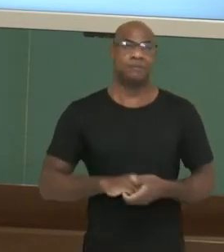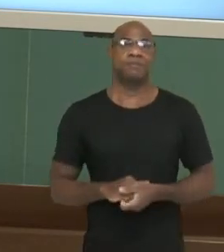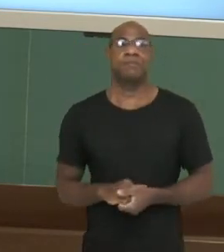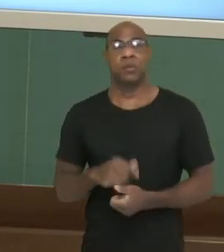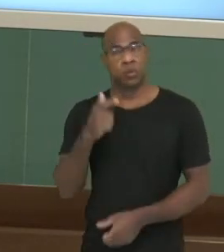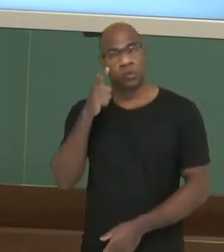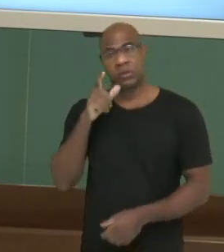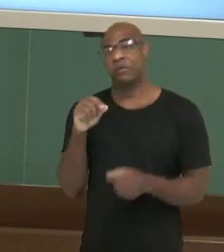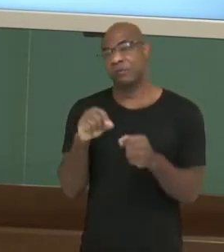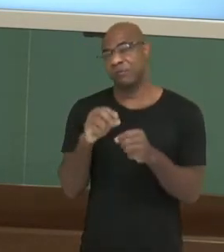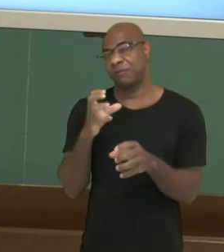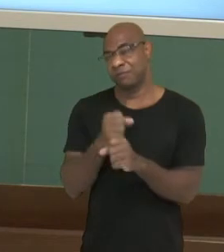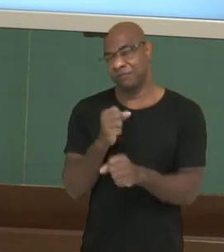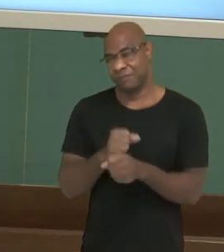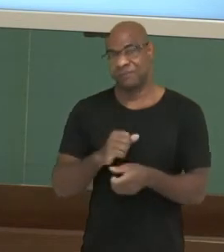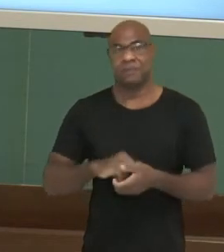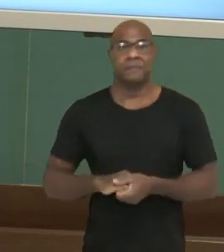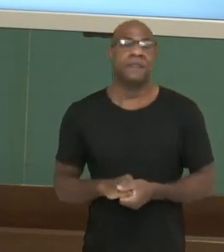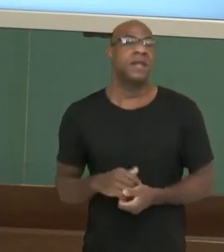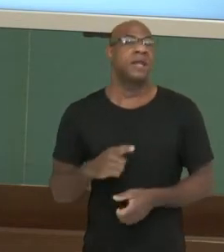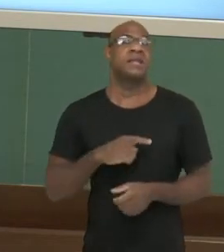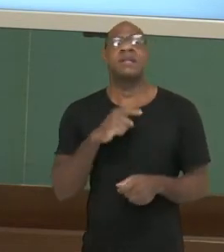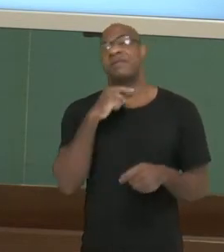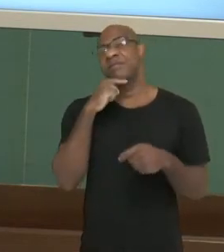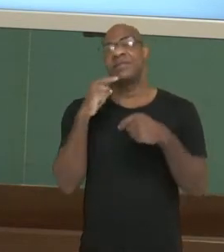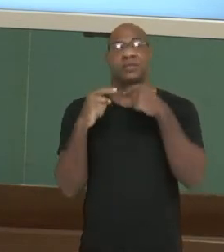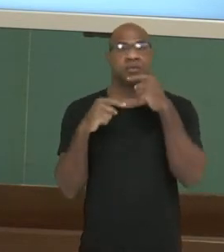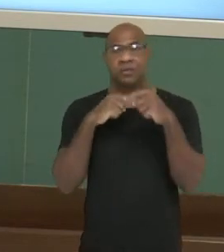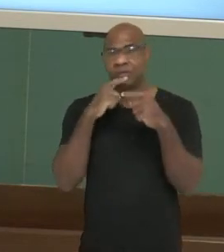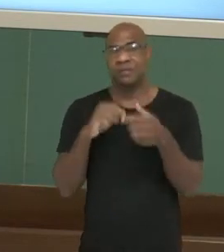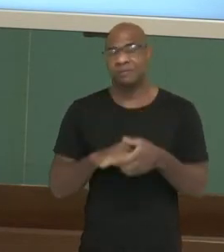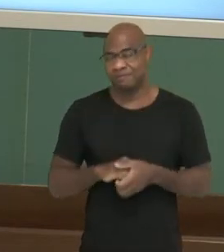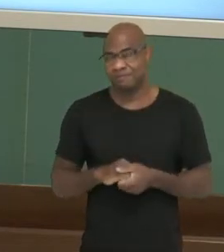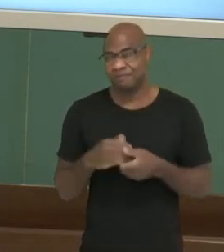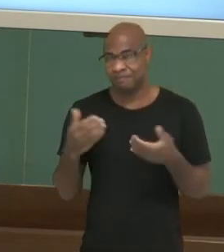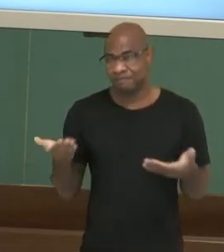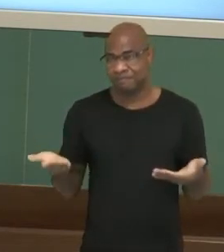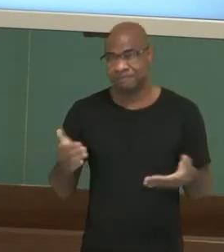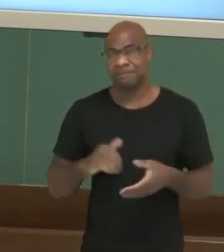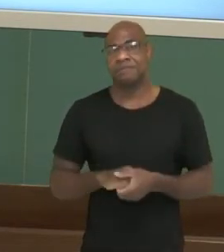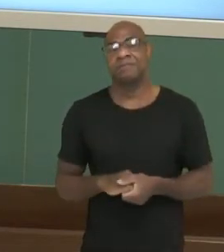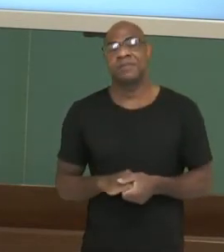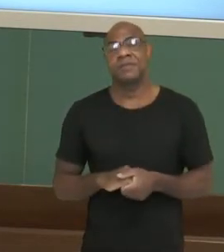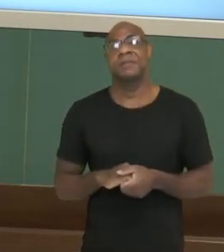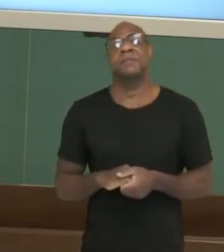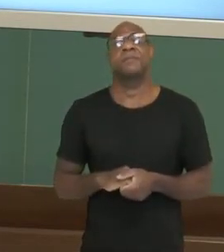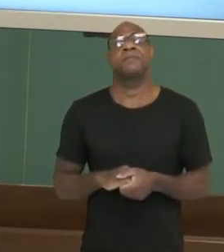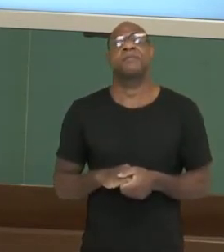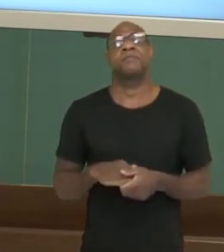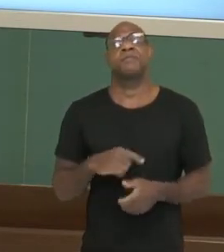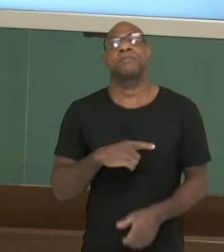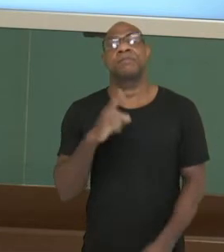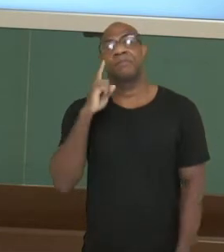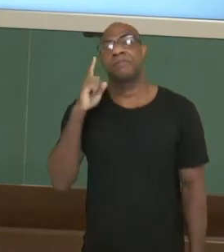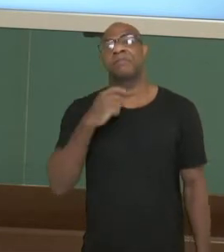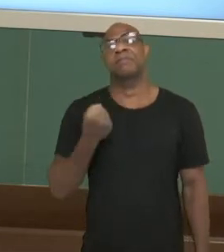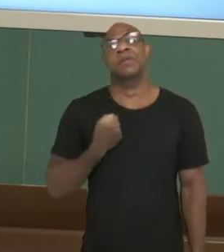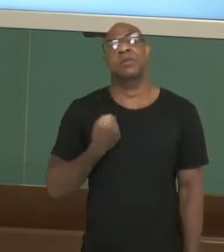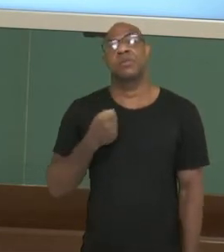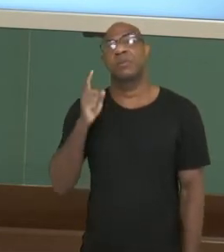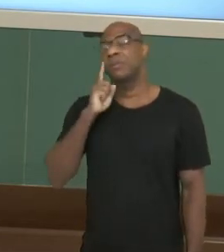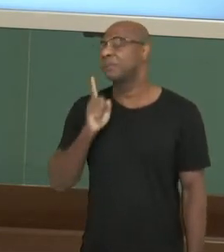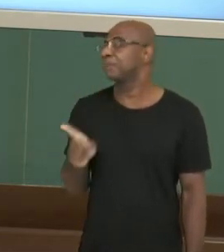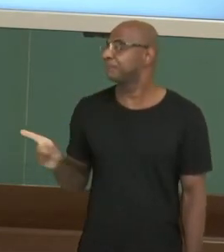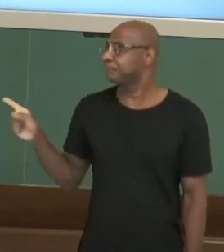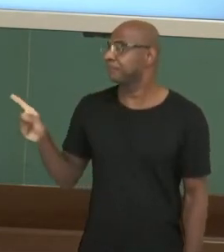Conseguiu fazer? Teve dúvida em algum... Você perdeu em algum zero? Tem que prestar atenção, gente, porque quando o número decimal é bem